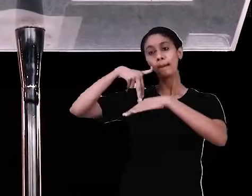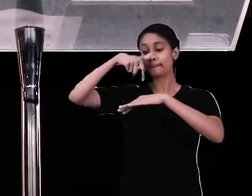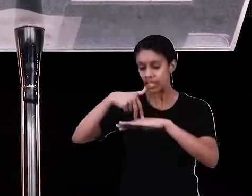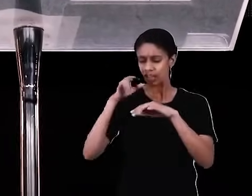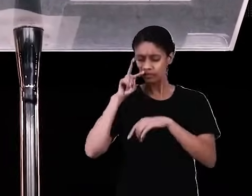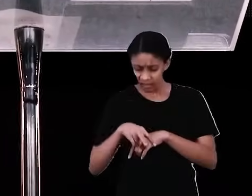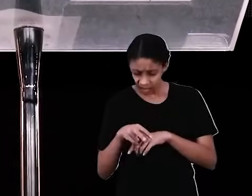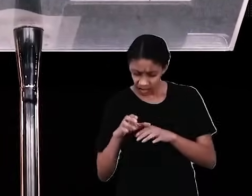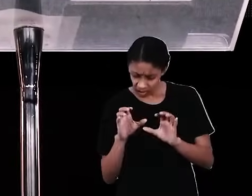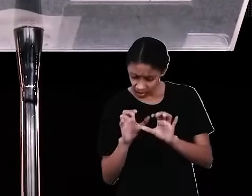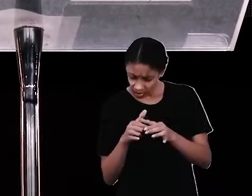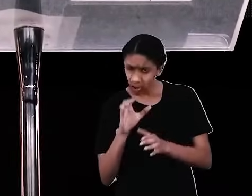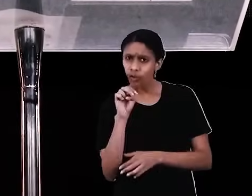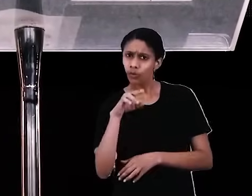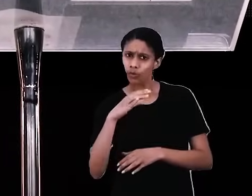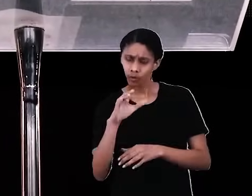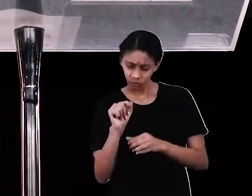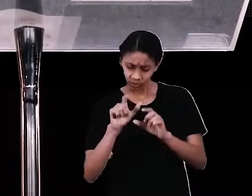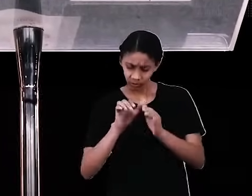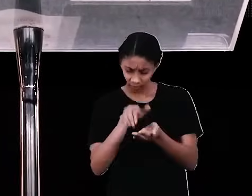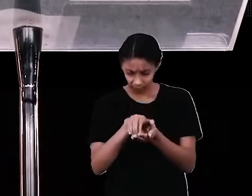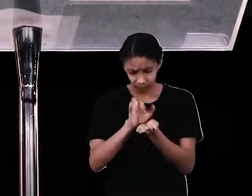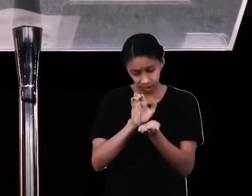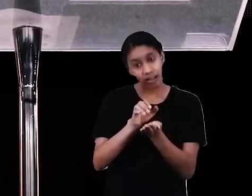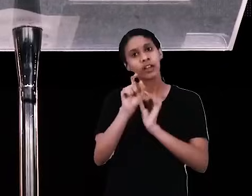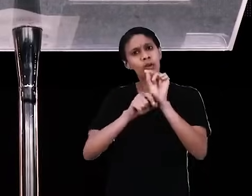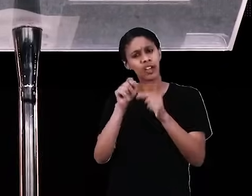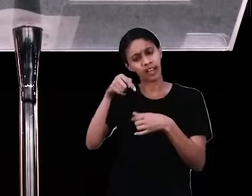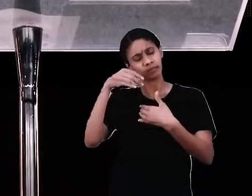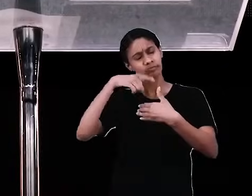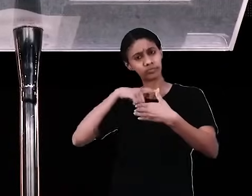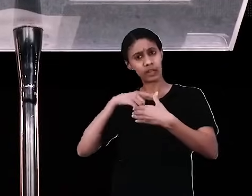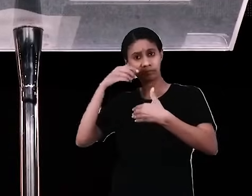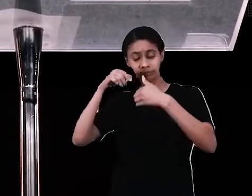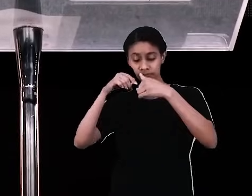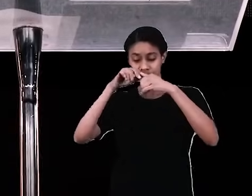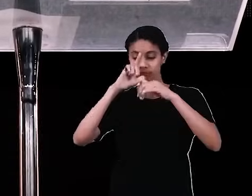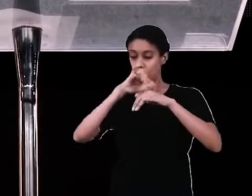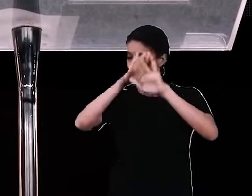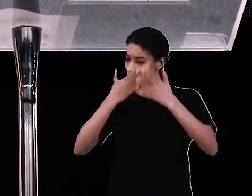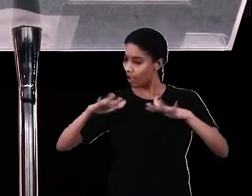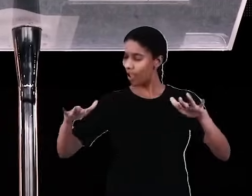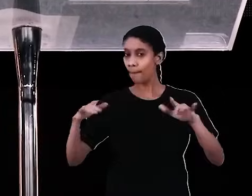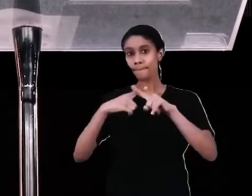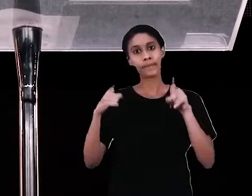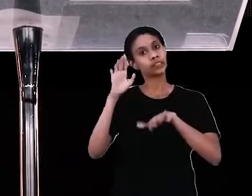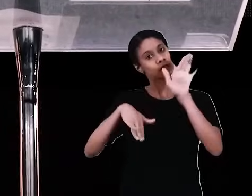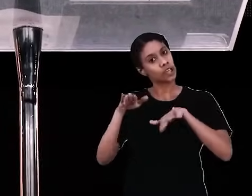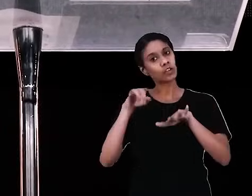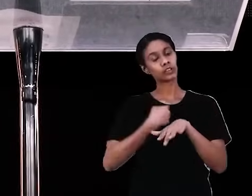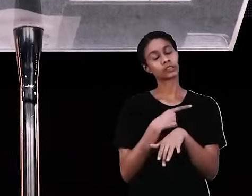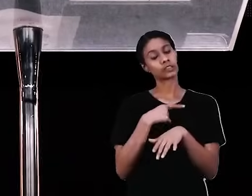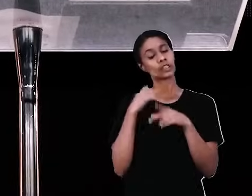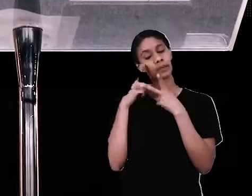que a concha só existe porque ela é uma concha, porque ela tá no mar. É ou não é, gente? Mas talvez a gente tenha